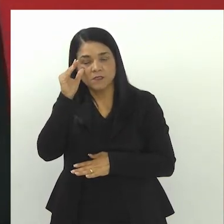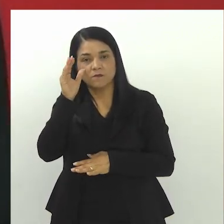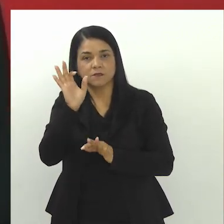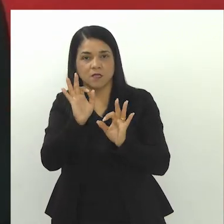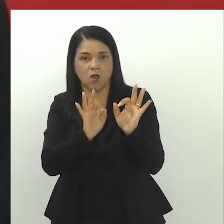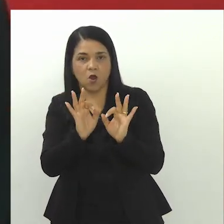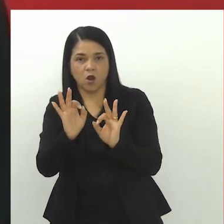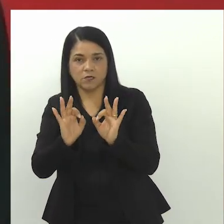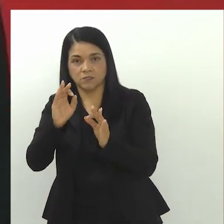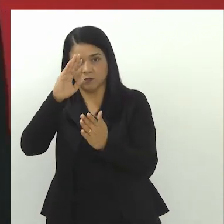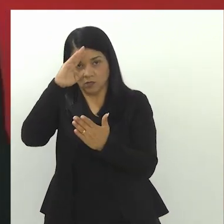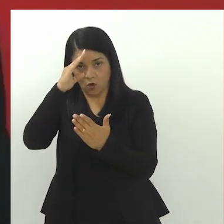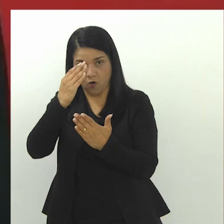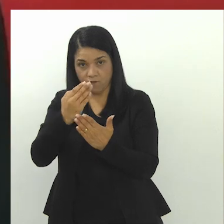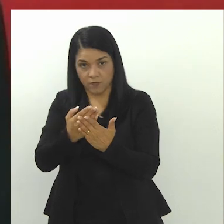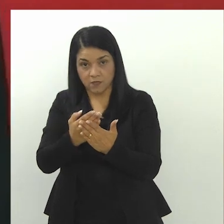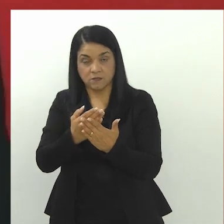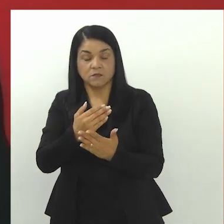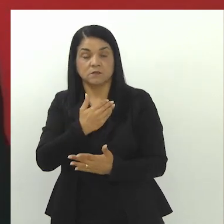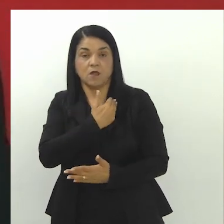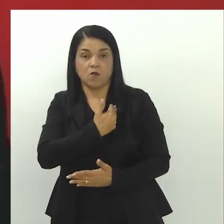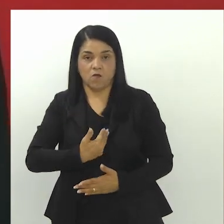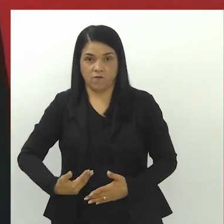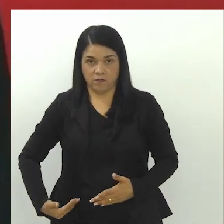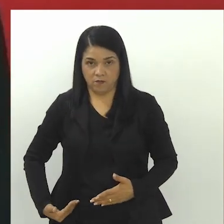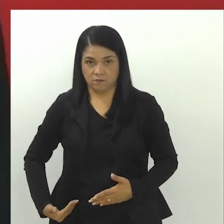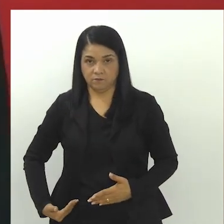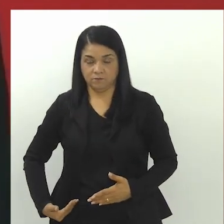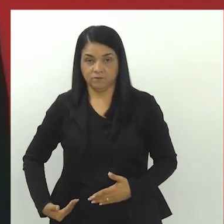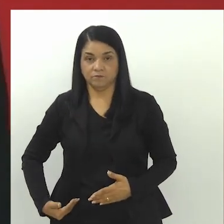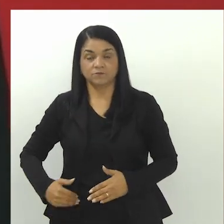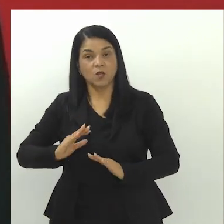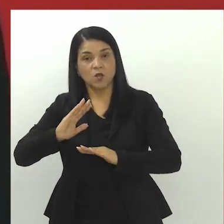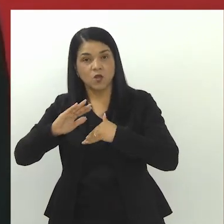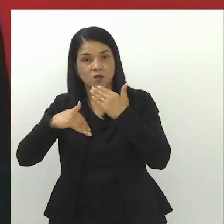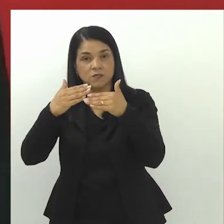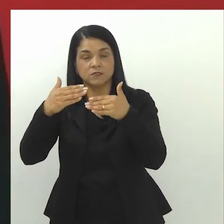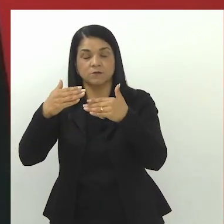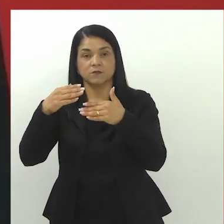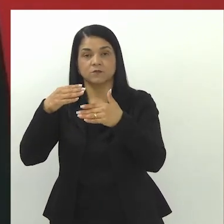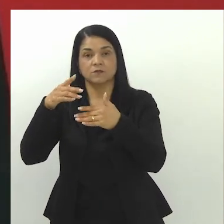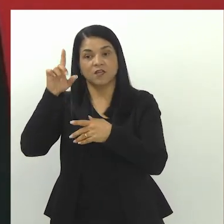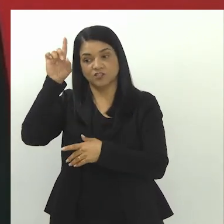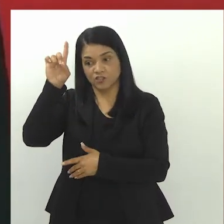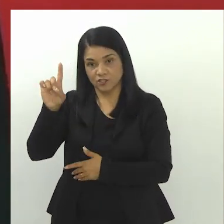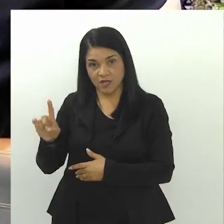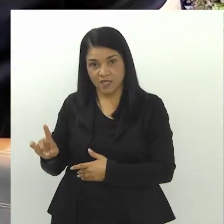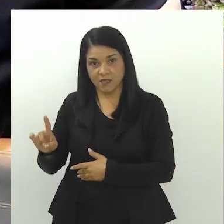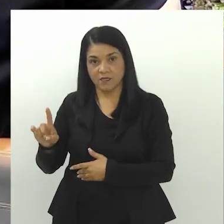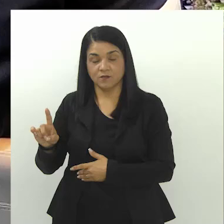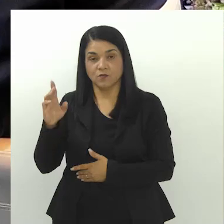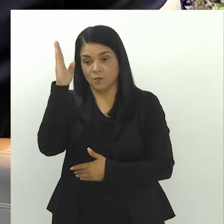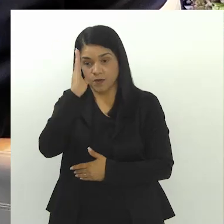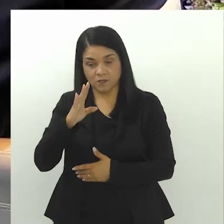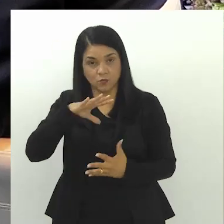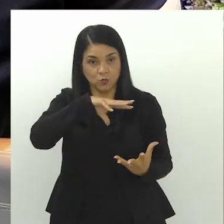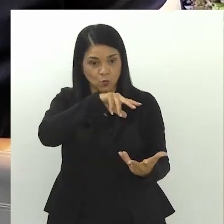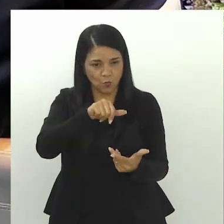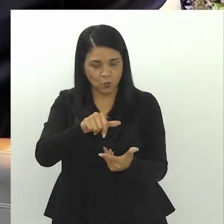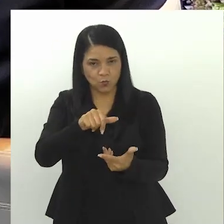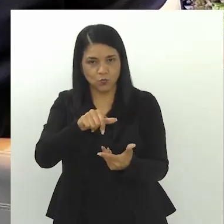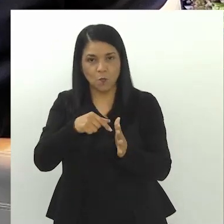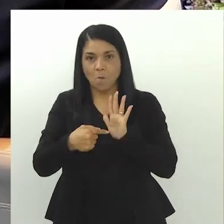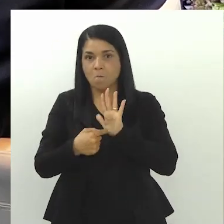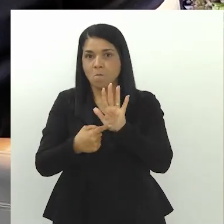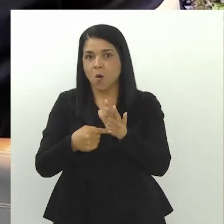fundamentais a serem observados na reorganização da confiança, da governança, porque o crescimento da extrema-direita no Brasil e no